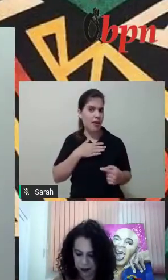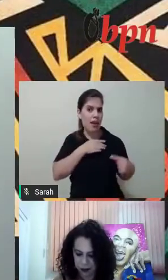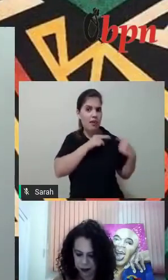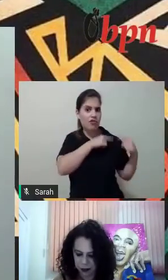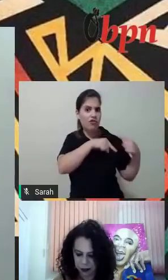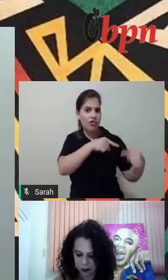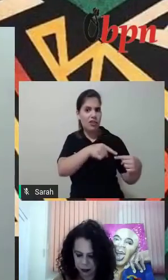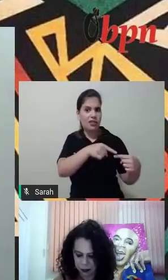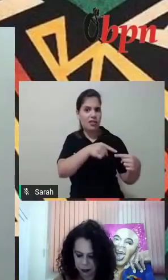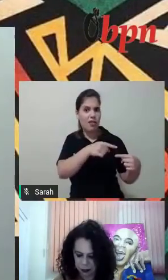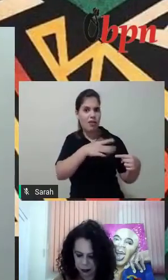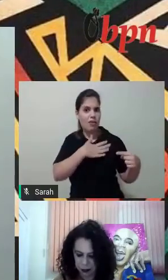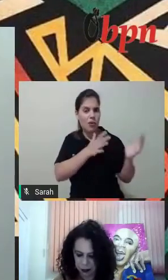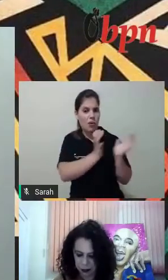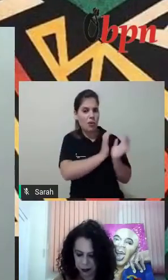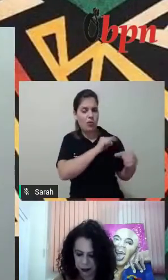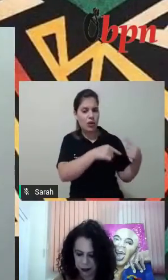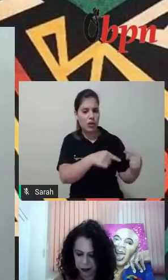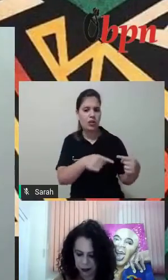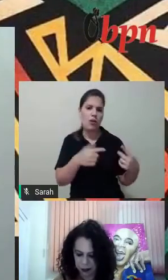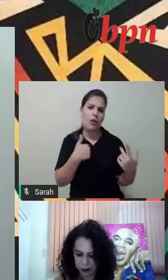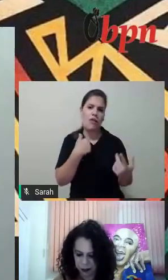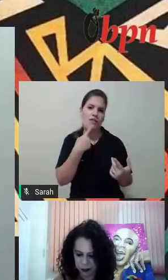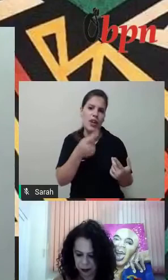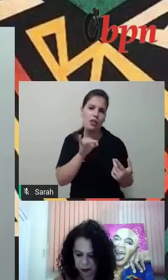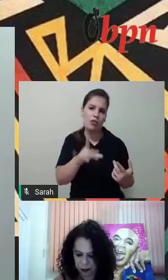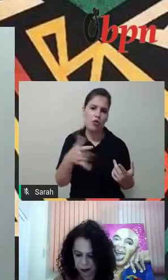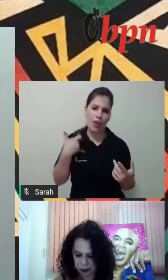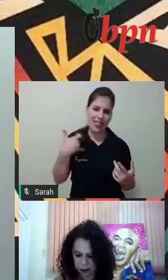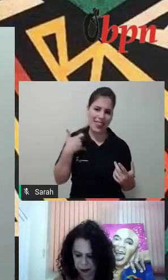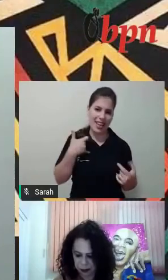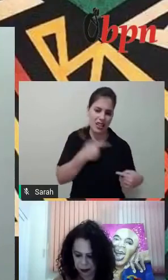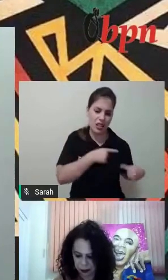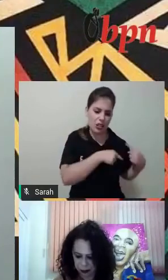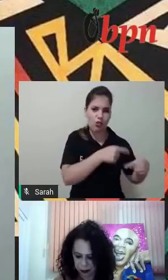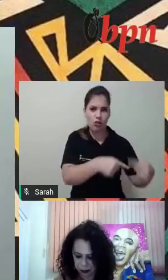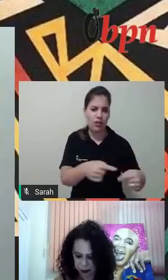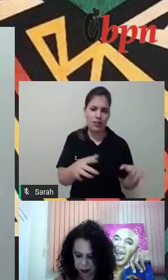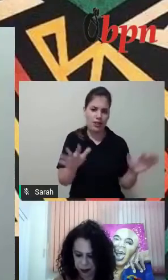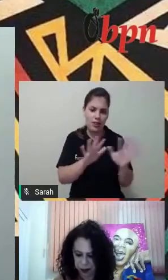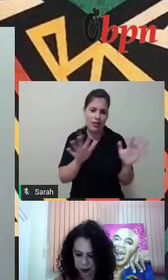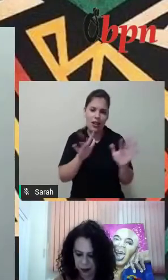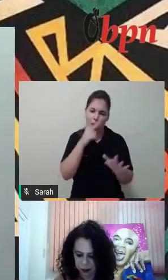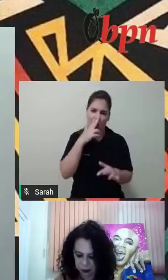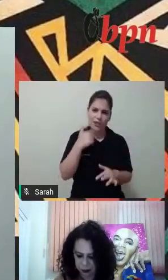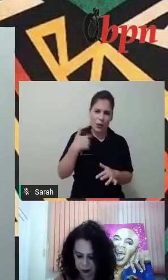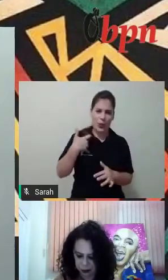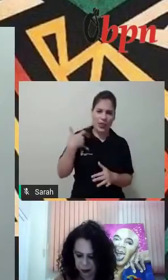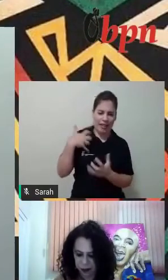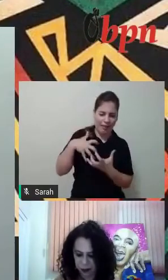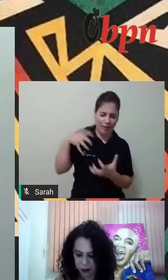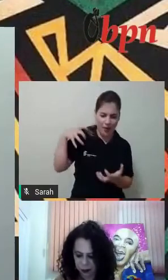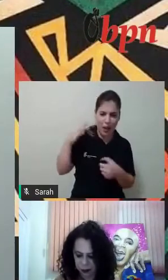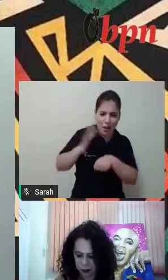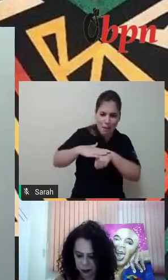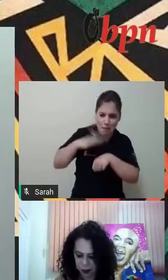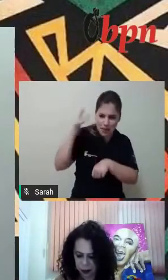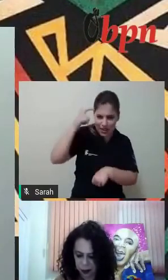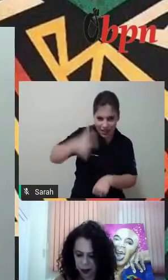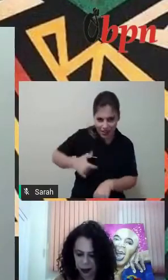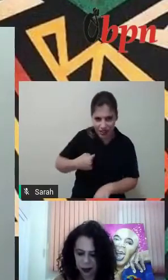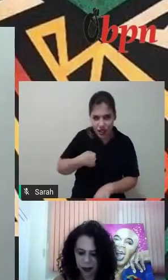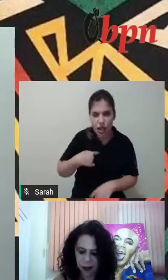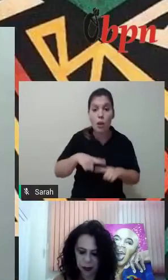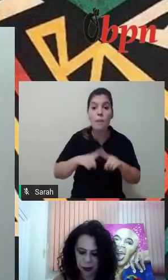de escritores, eu não estou falando só a minha geração em termos de idade, que talvez eu seja uma das mais velhas, mas eu estou falando uma geração que